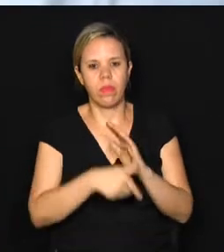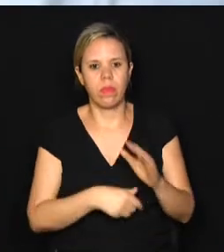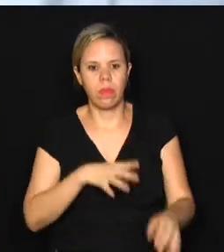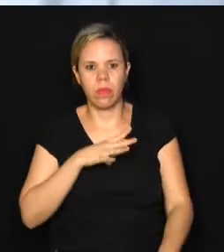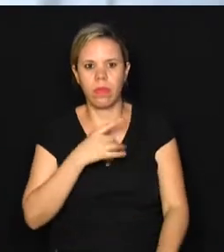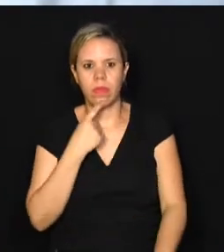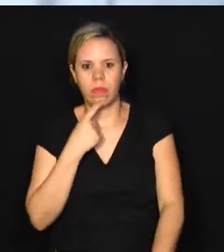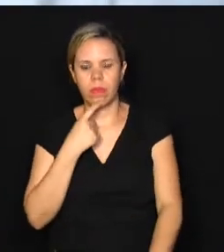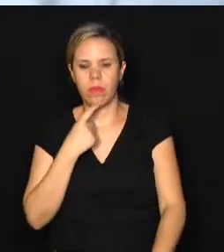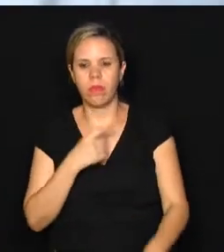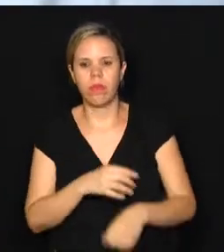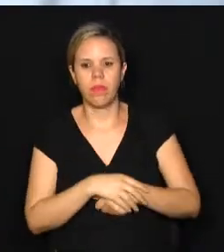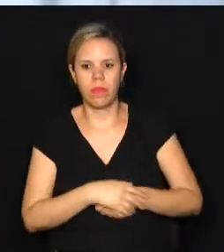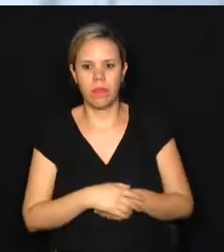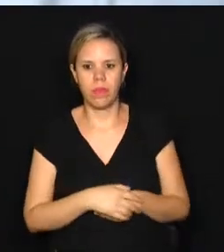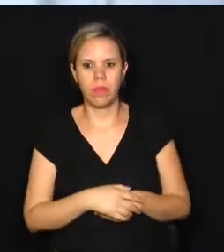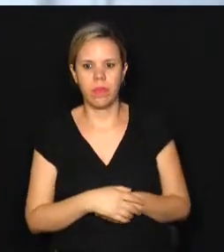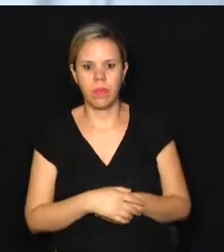Campinas.